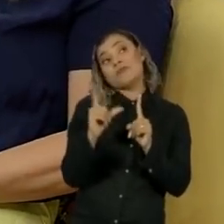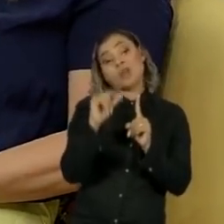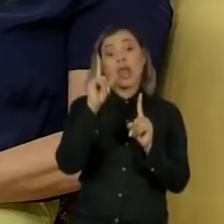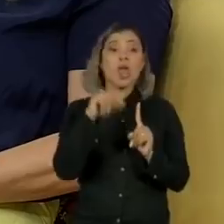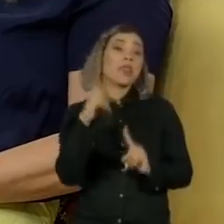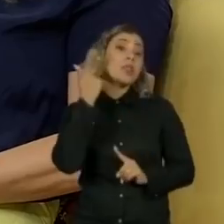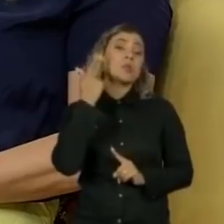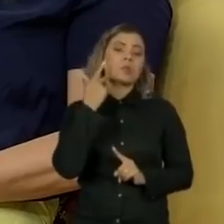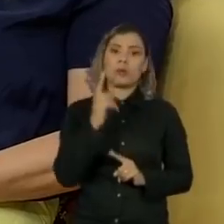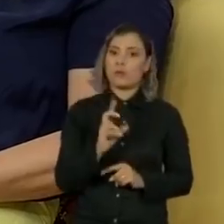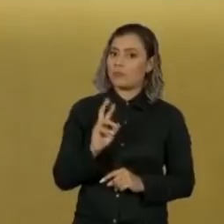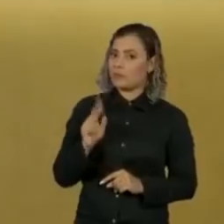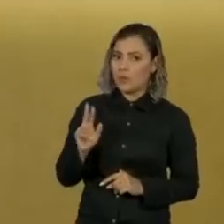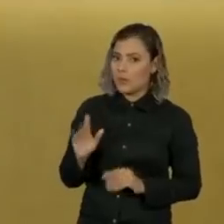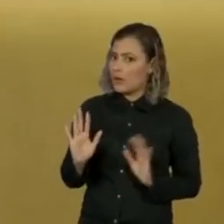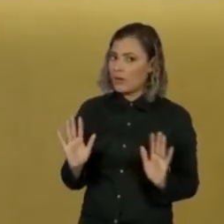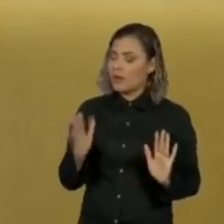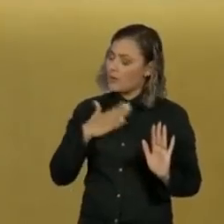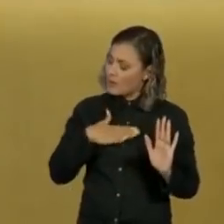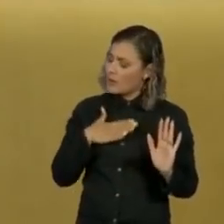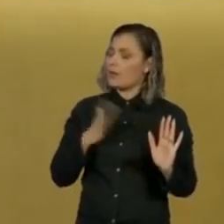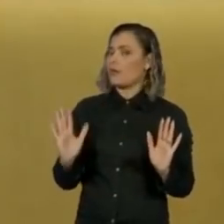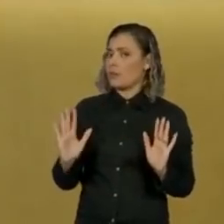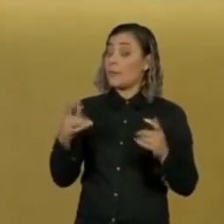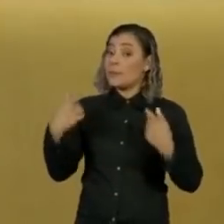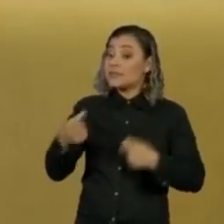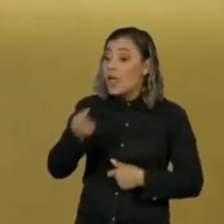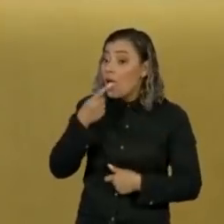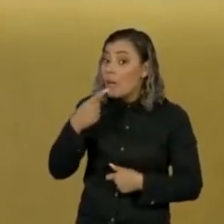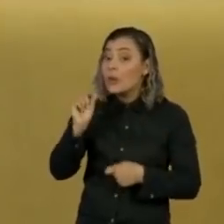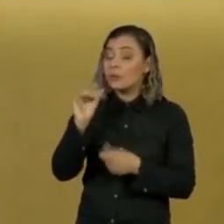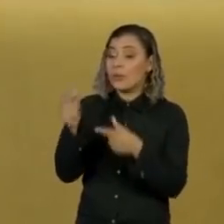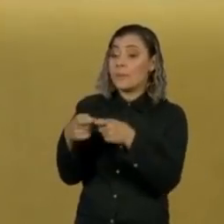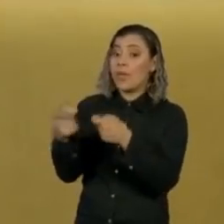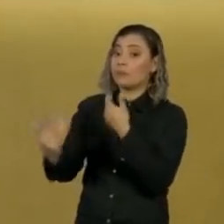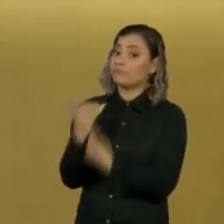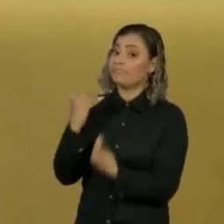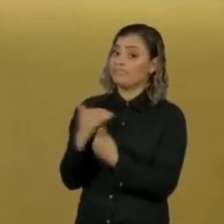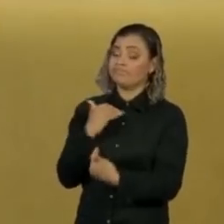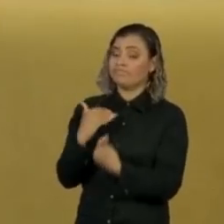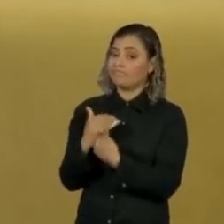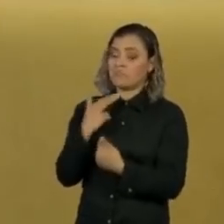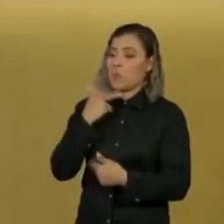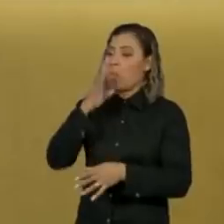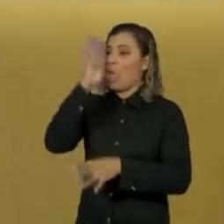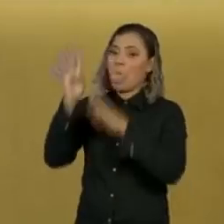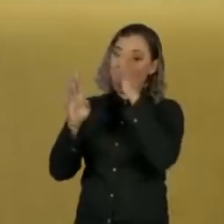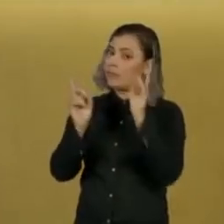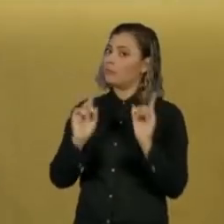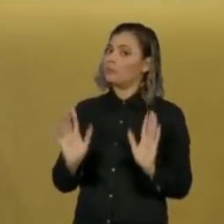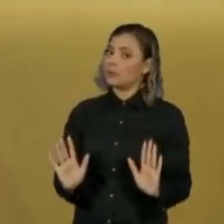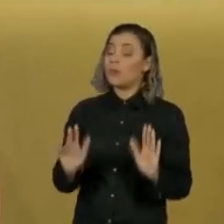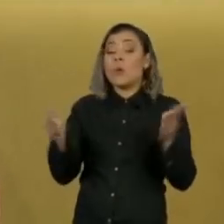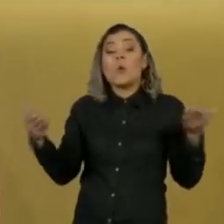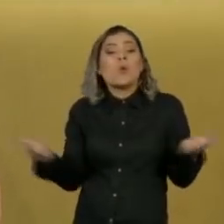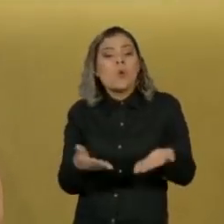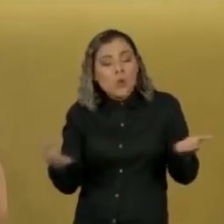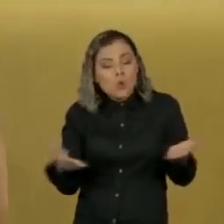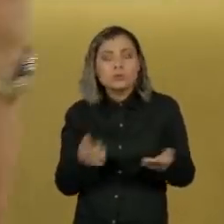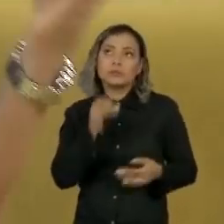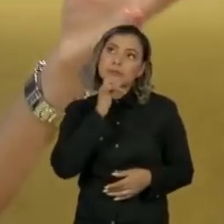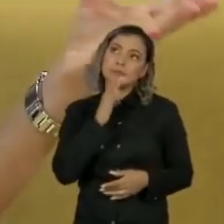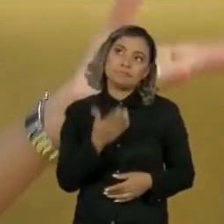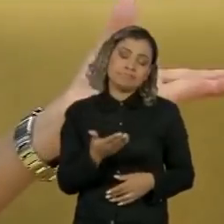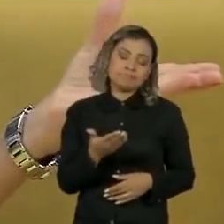inócua, né? Então, tomar medicamentos e coisas, né? Por exemplo, hoje em dia usa-se de uma